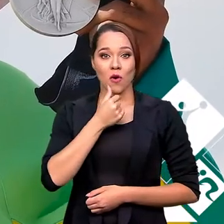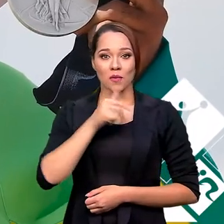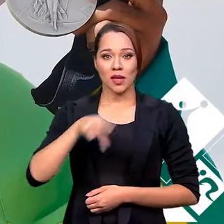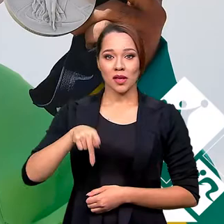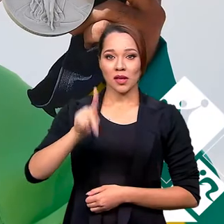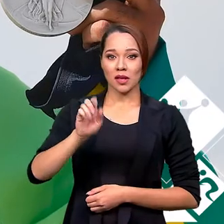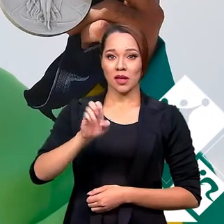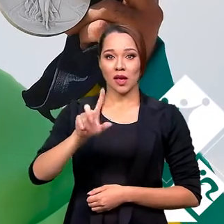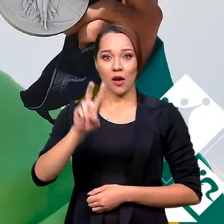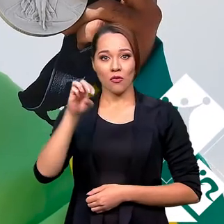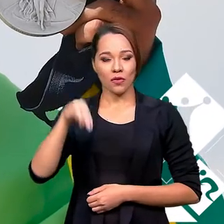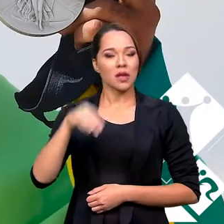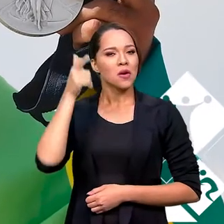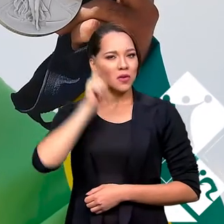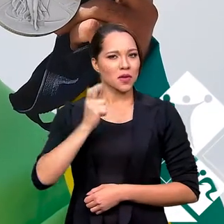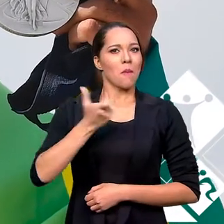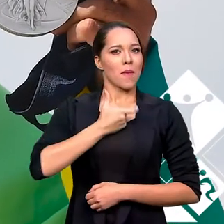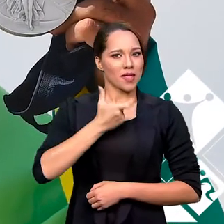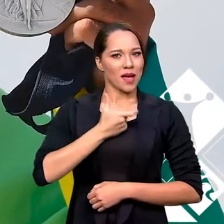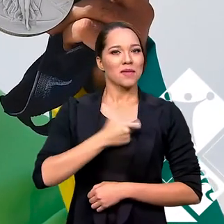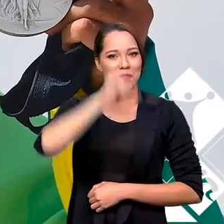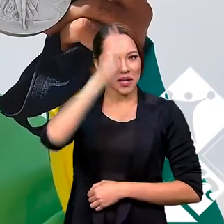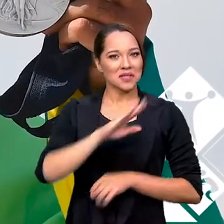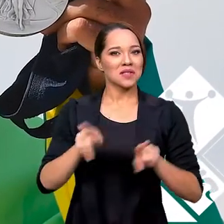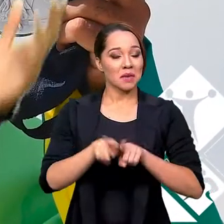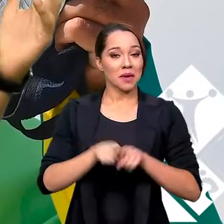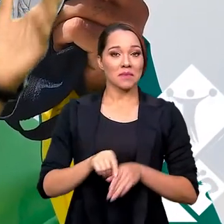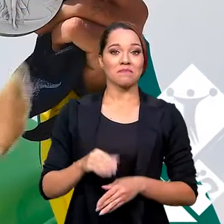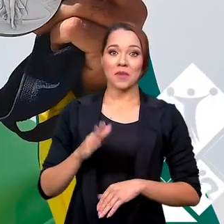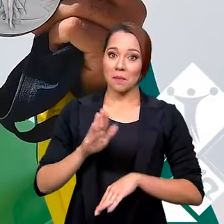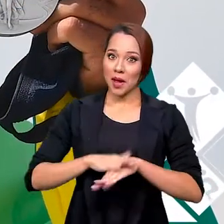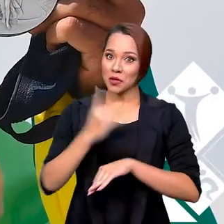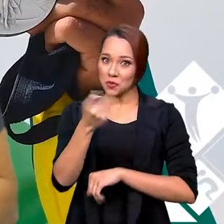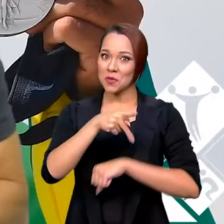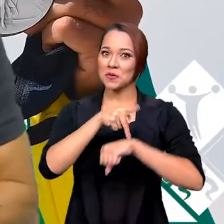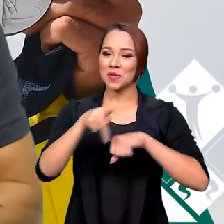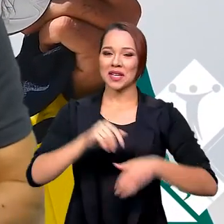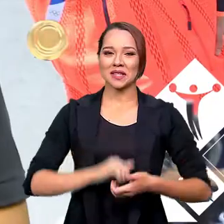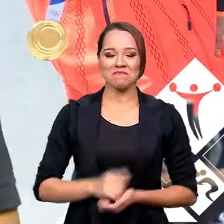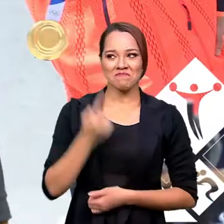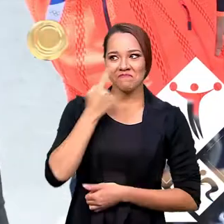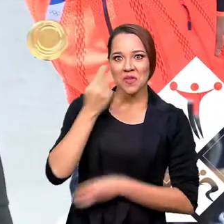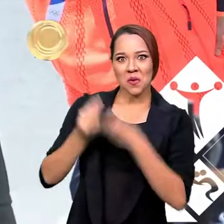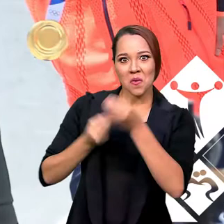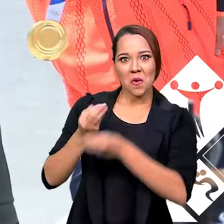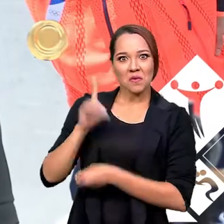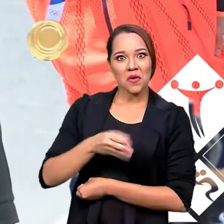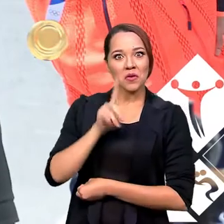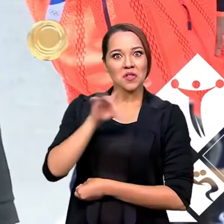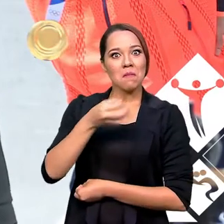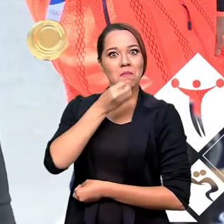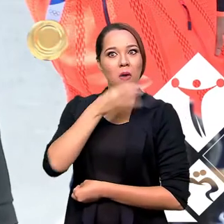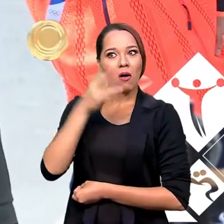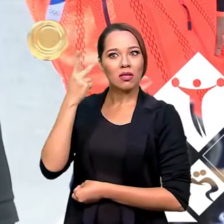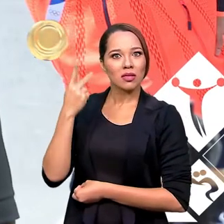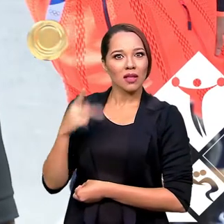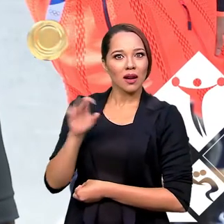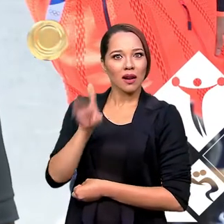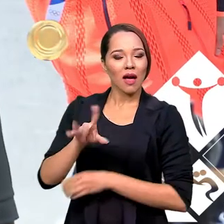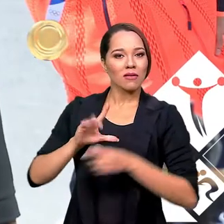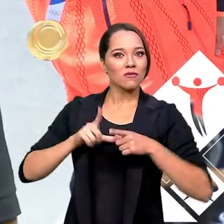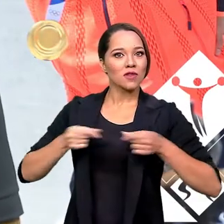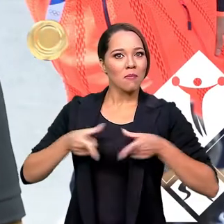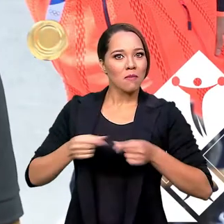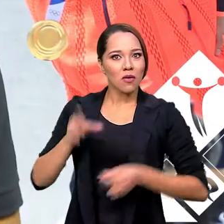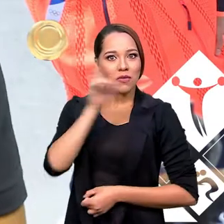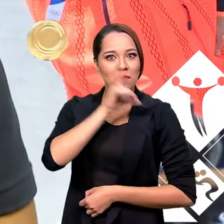Hofler foi outro skatista que também garantiu medalha para o Brasil, mais uma de prata. Olha só como é que foi o bom dia dele lá